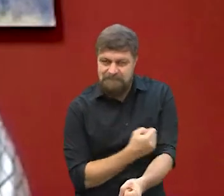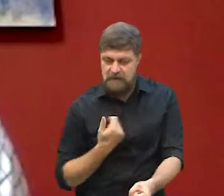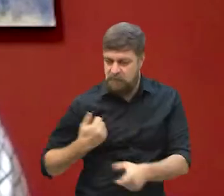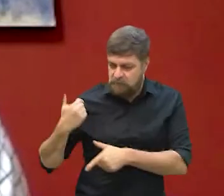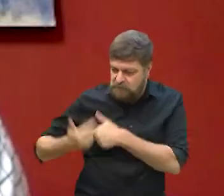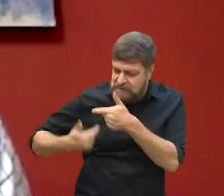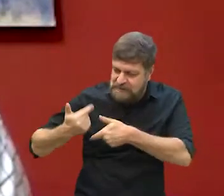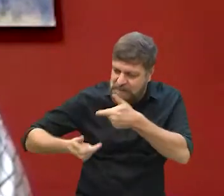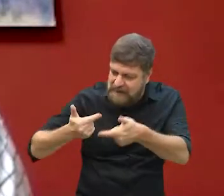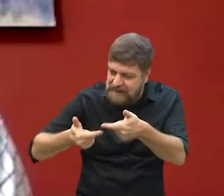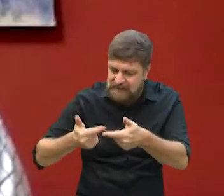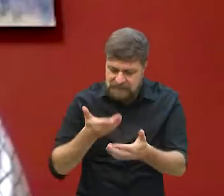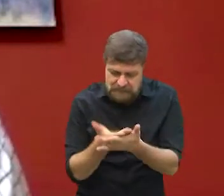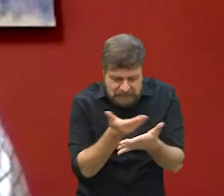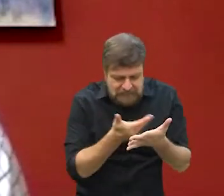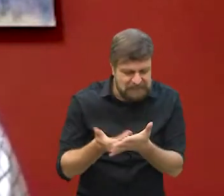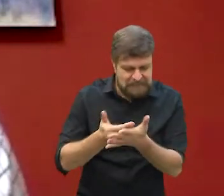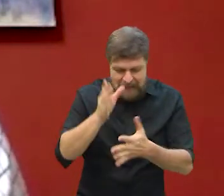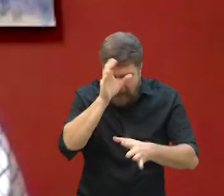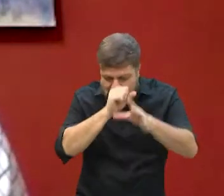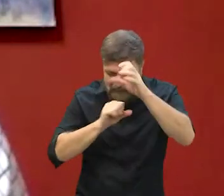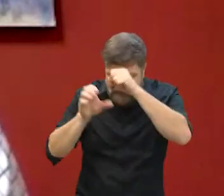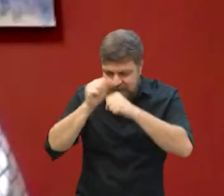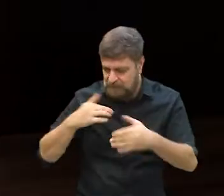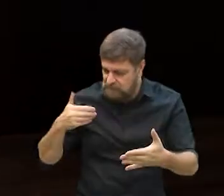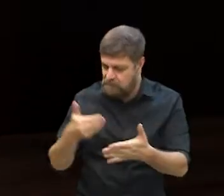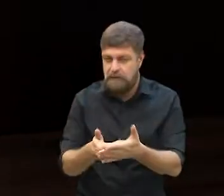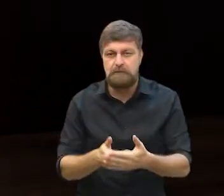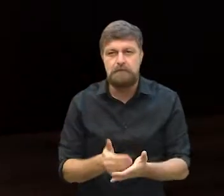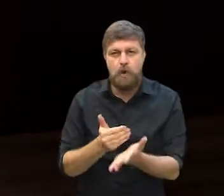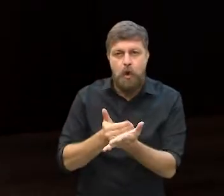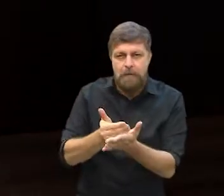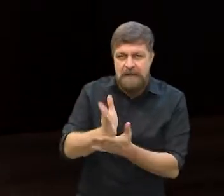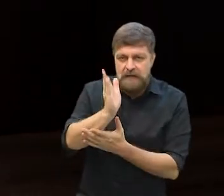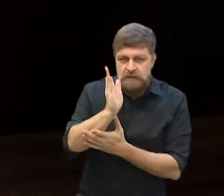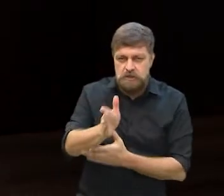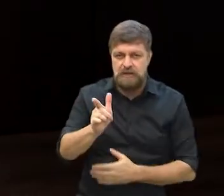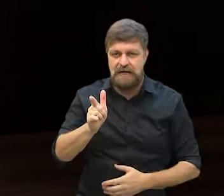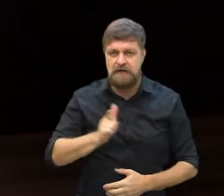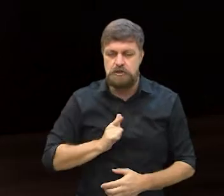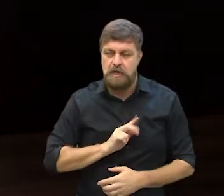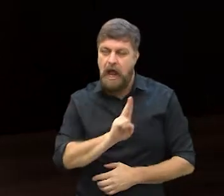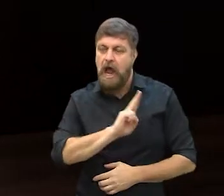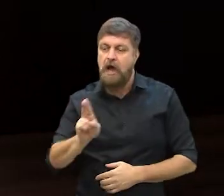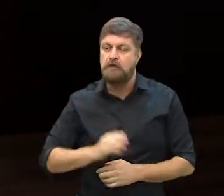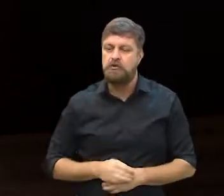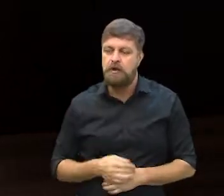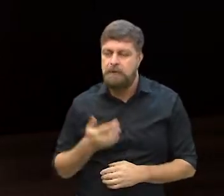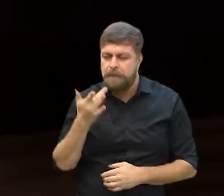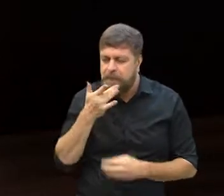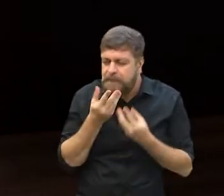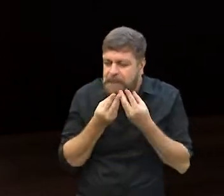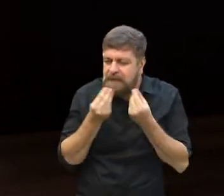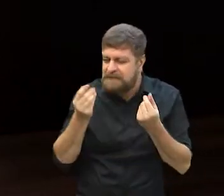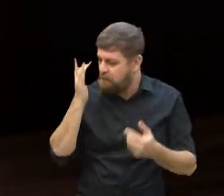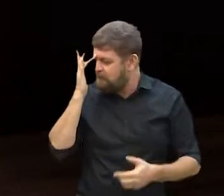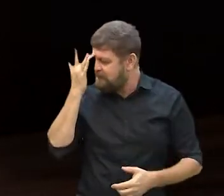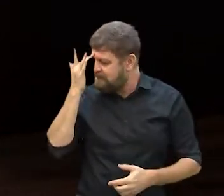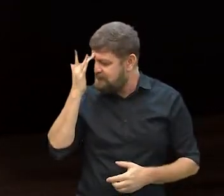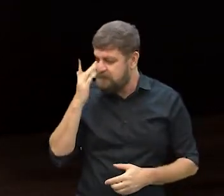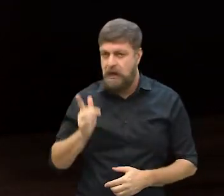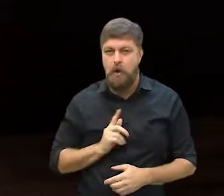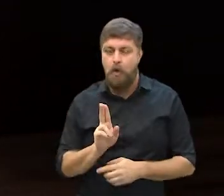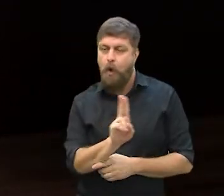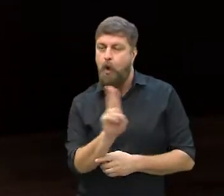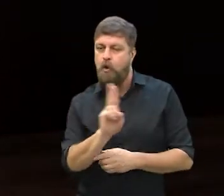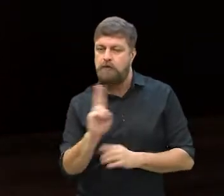foi trabalhando, estudando e aprendendo, e estamos aí. No começo já era Sabor das Índias ou em que momento da